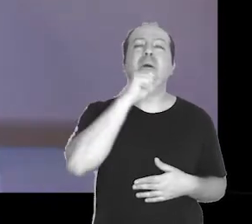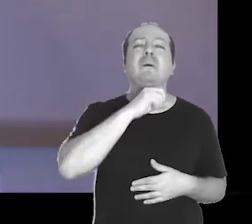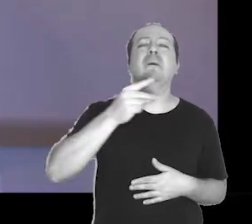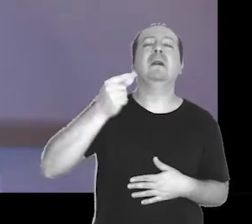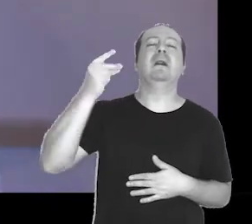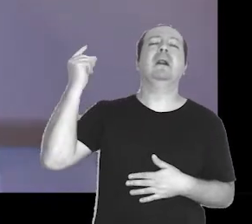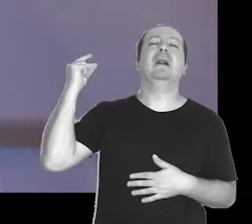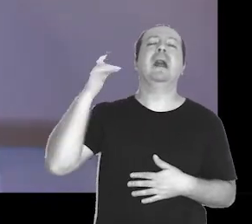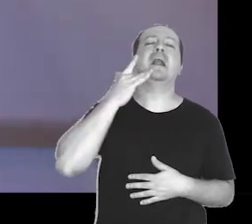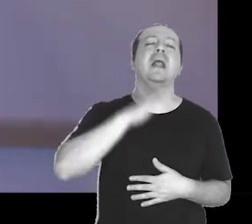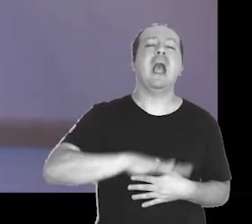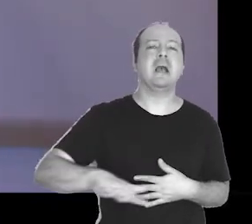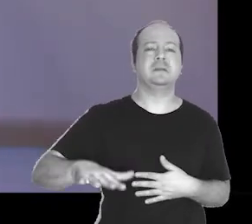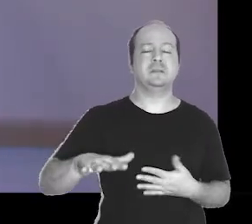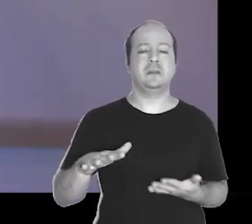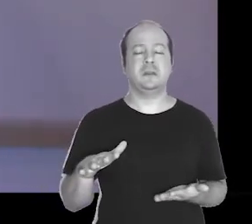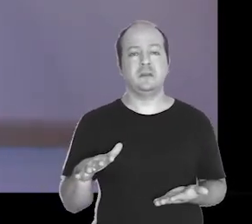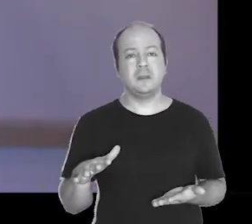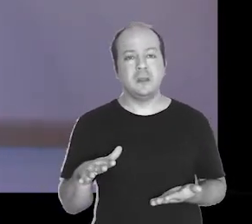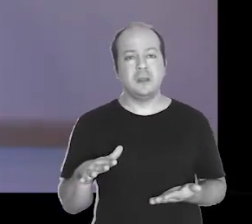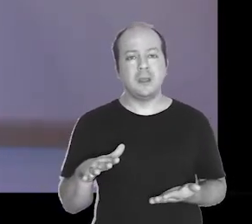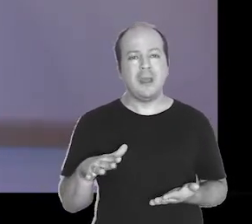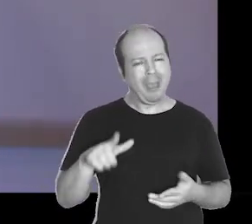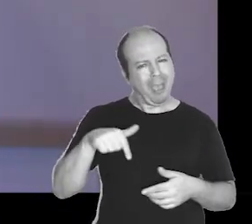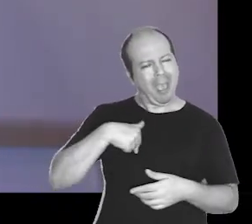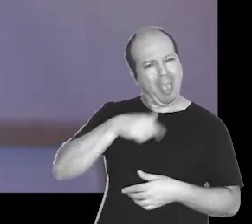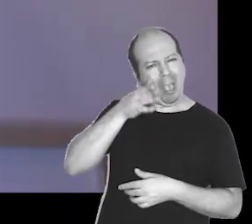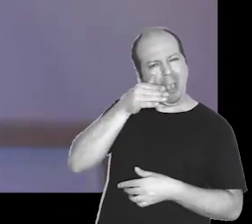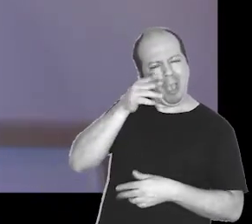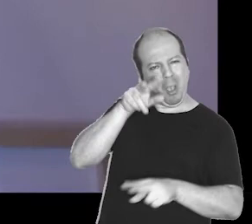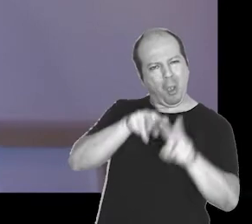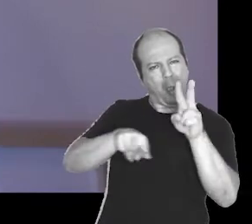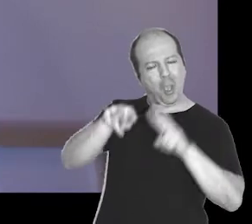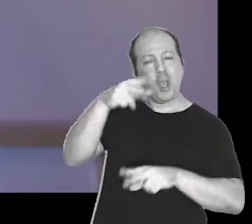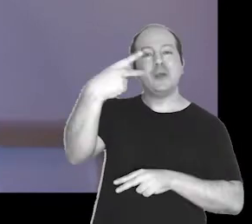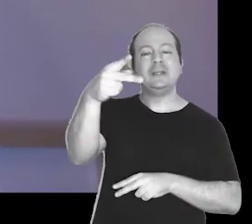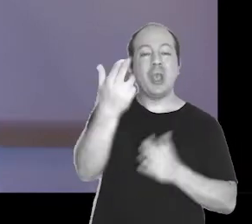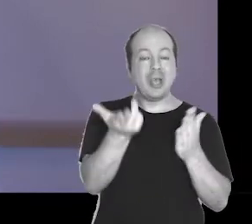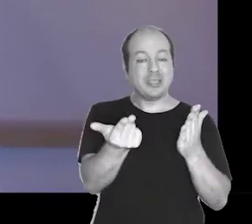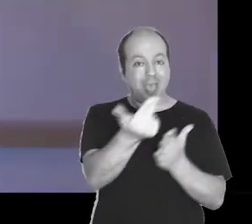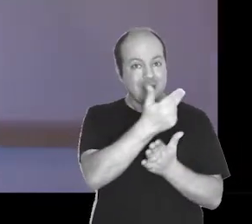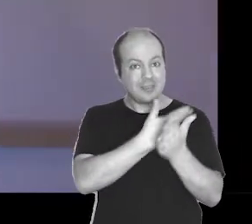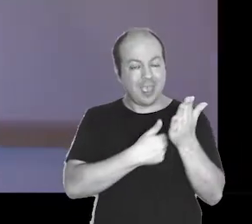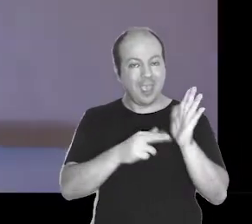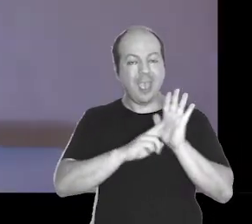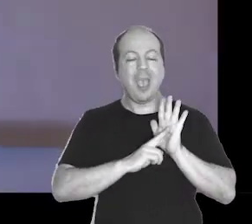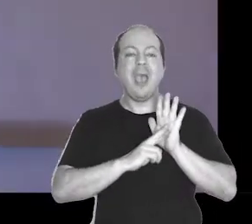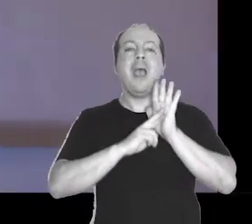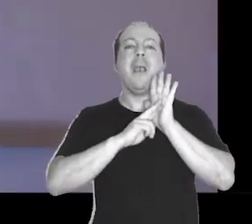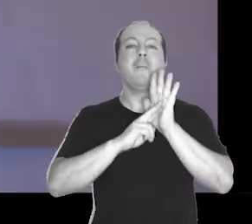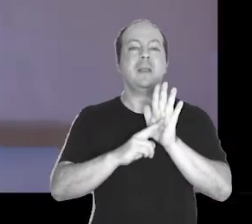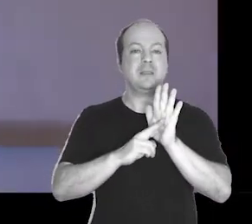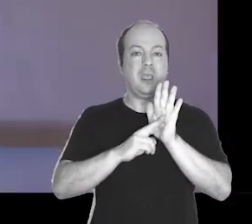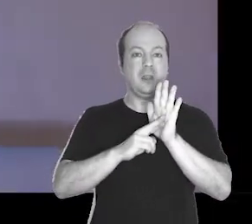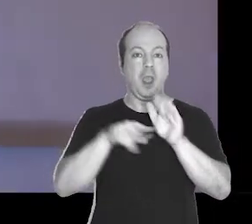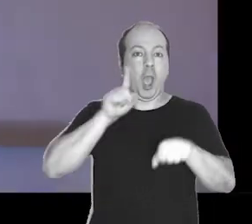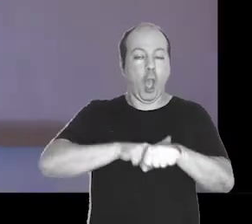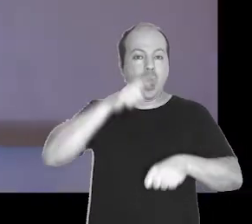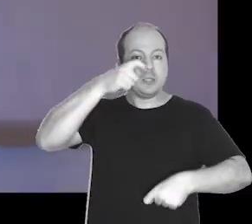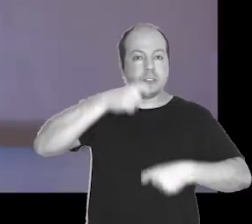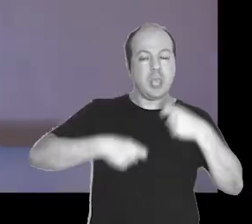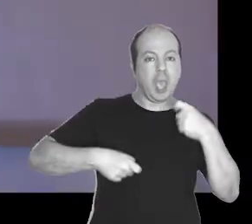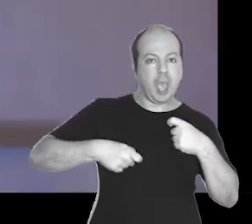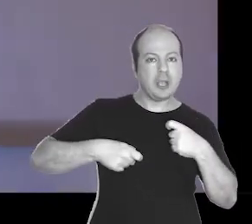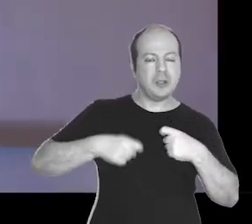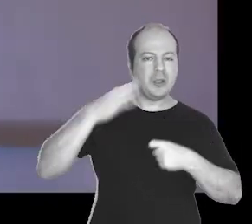criança. É curioso observar que um dos seus desenhos que representa o ato sexual num